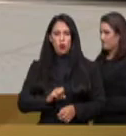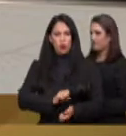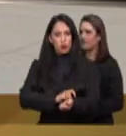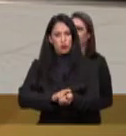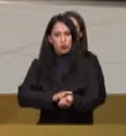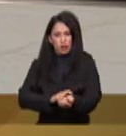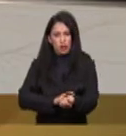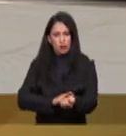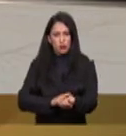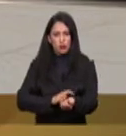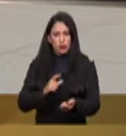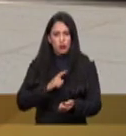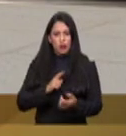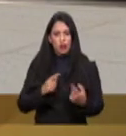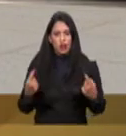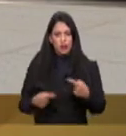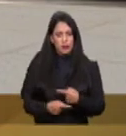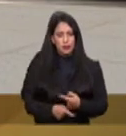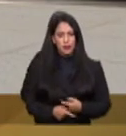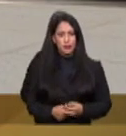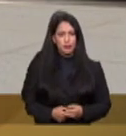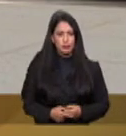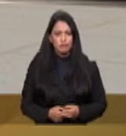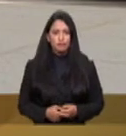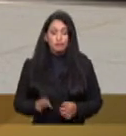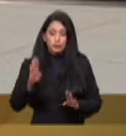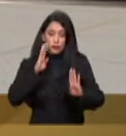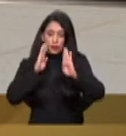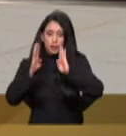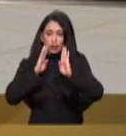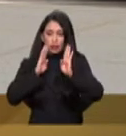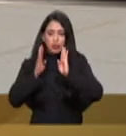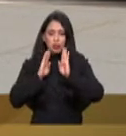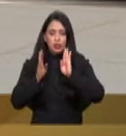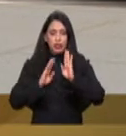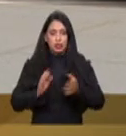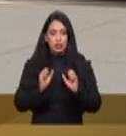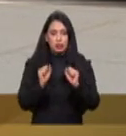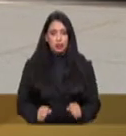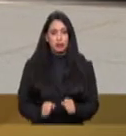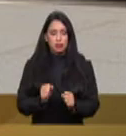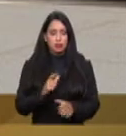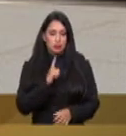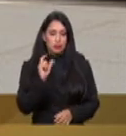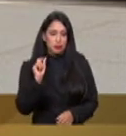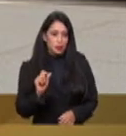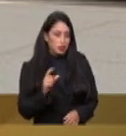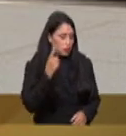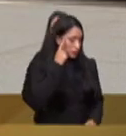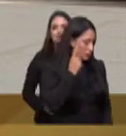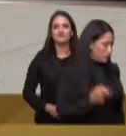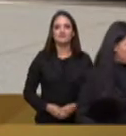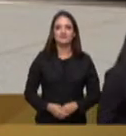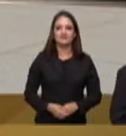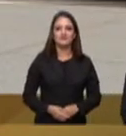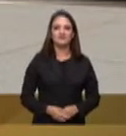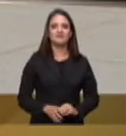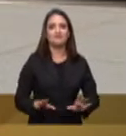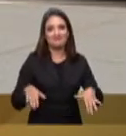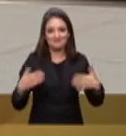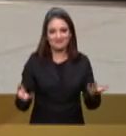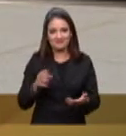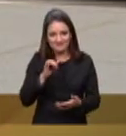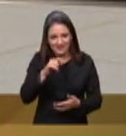raiva, nos antagonizamos para que o Facebook e similares possam vender mais anúncios. Pense nisso. Se